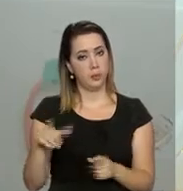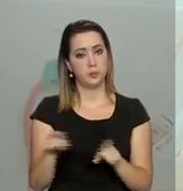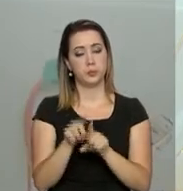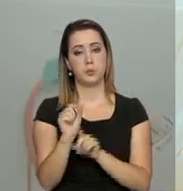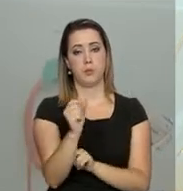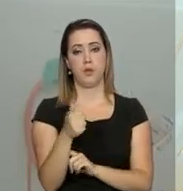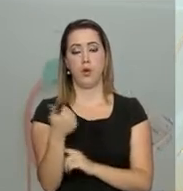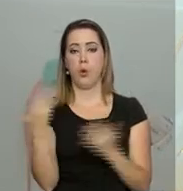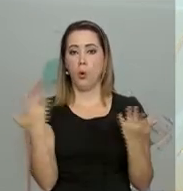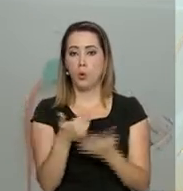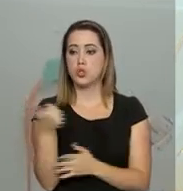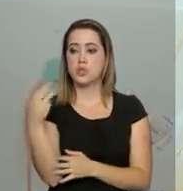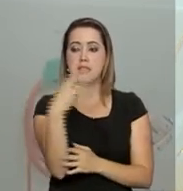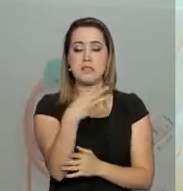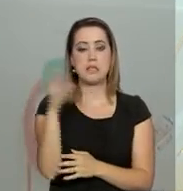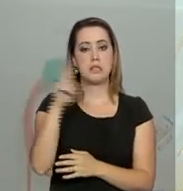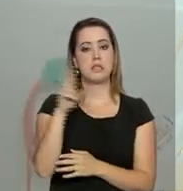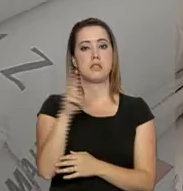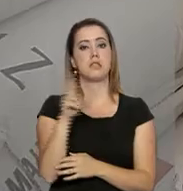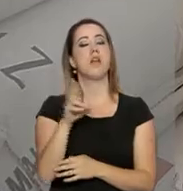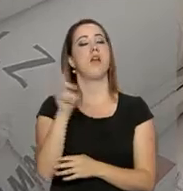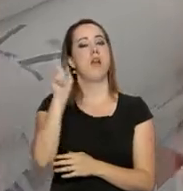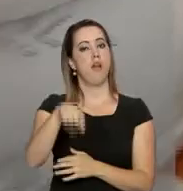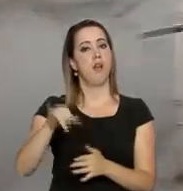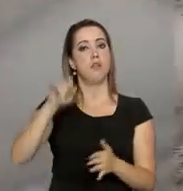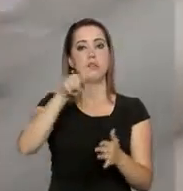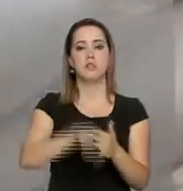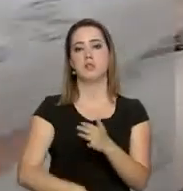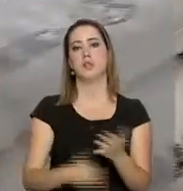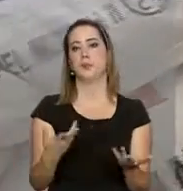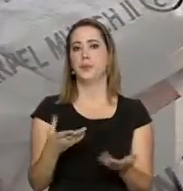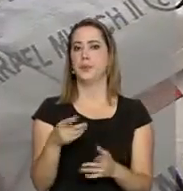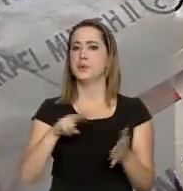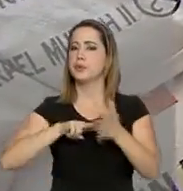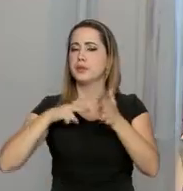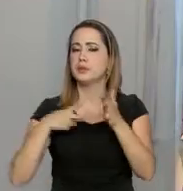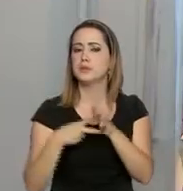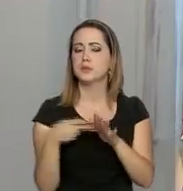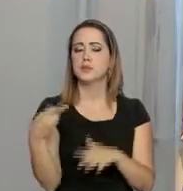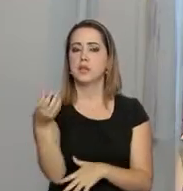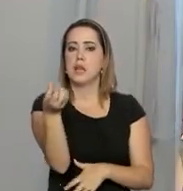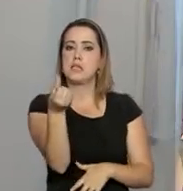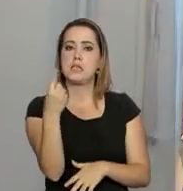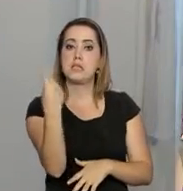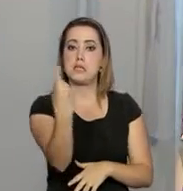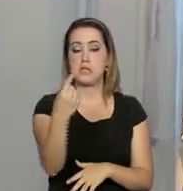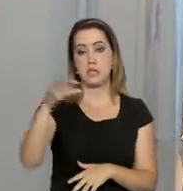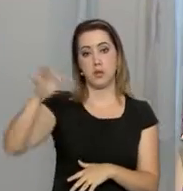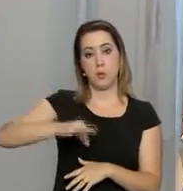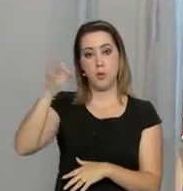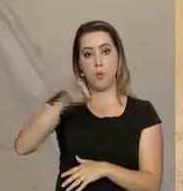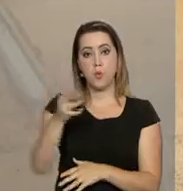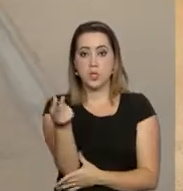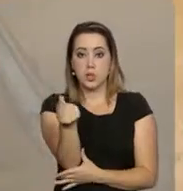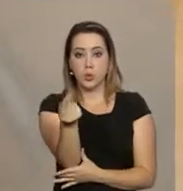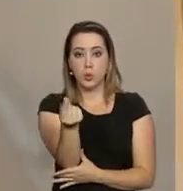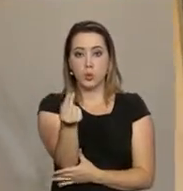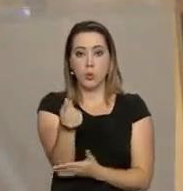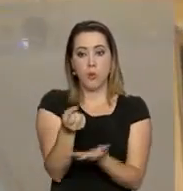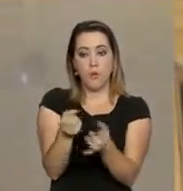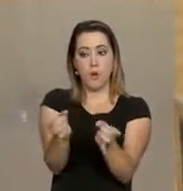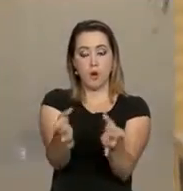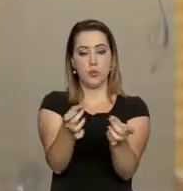13 vão só para pagar impostos o que representa 61% do valor de venda da cerveja a